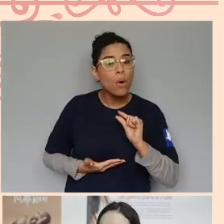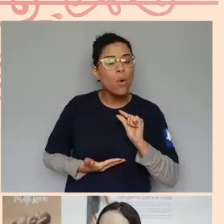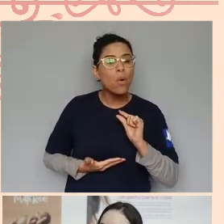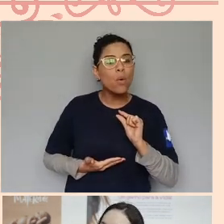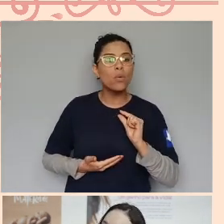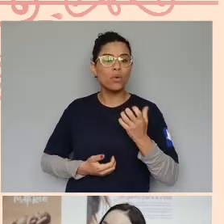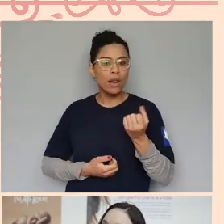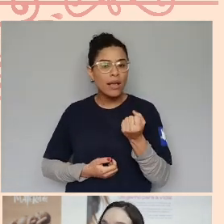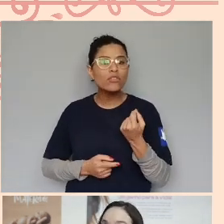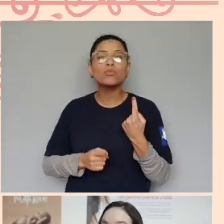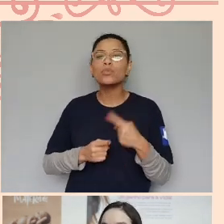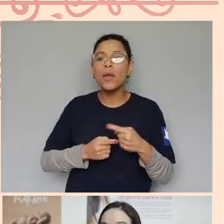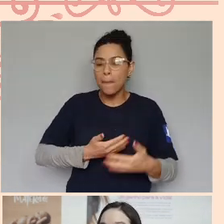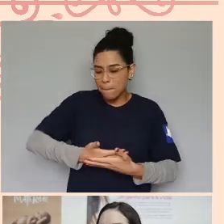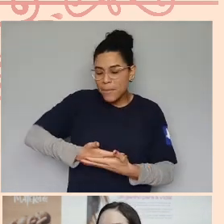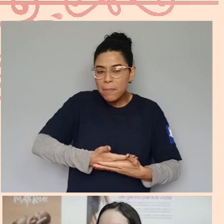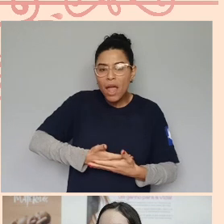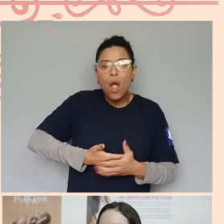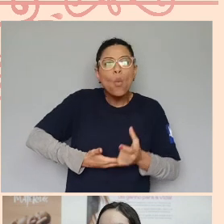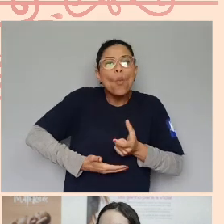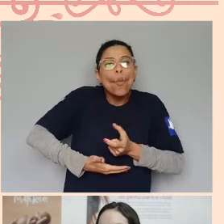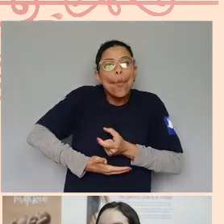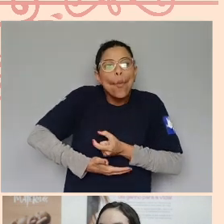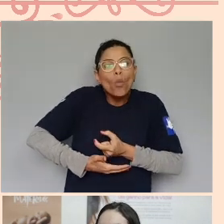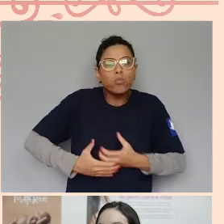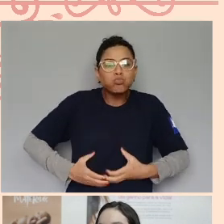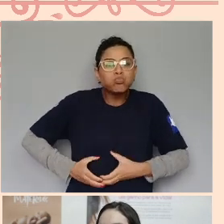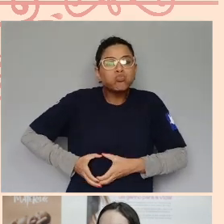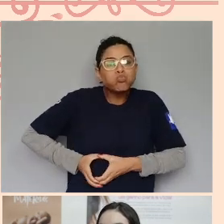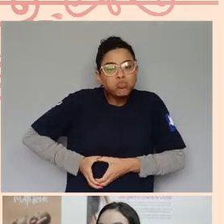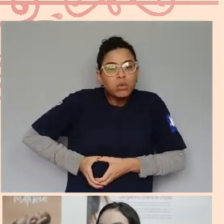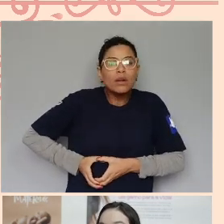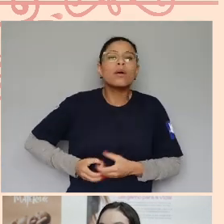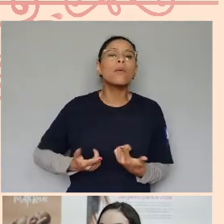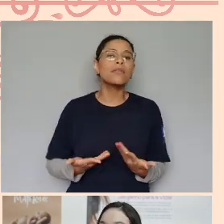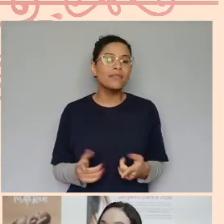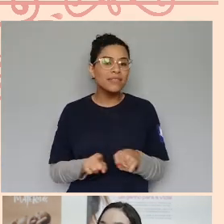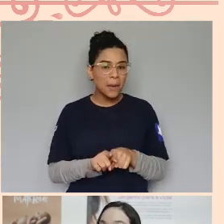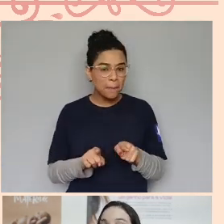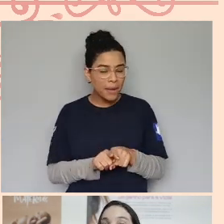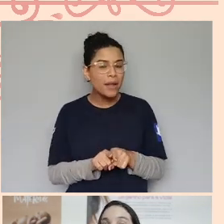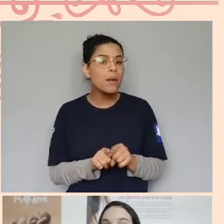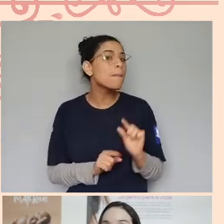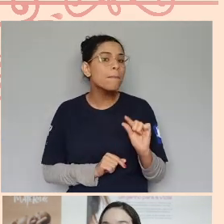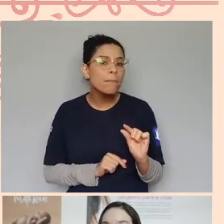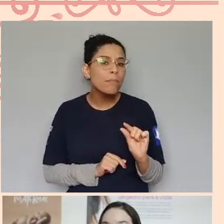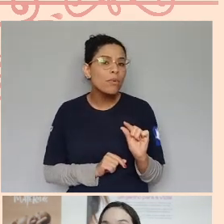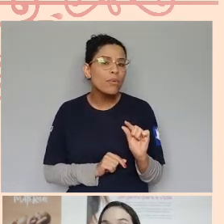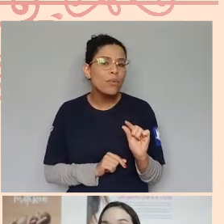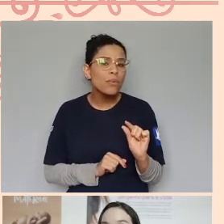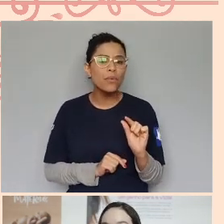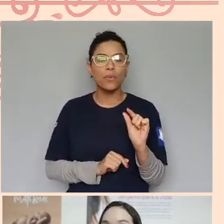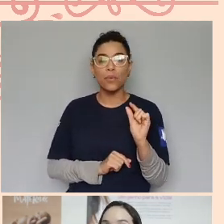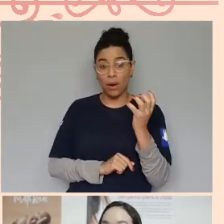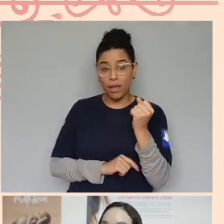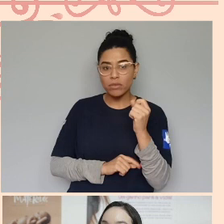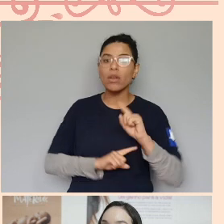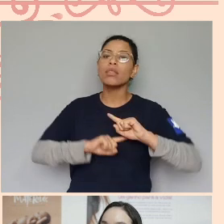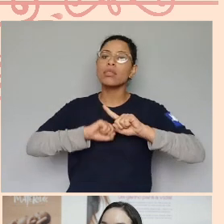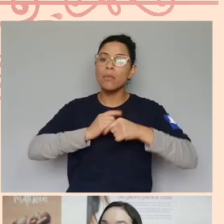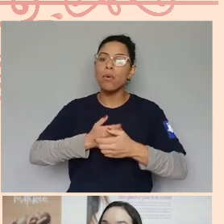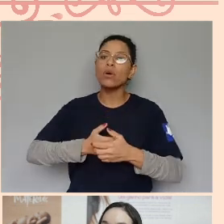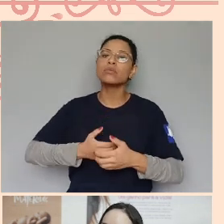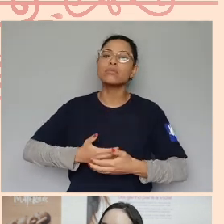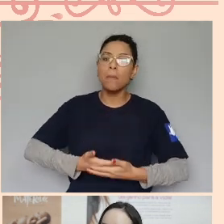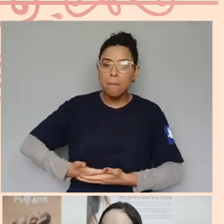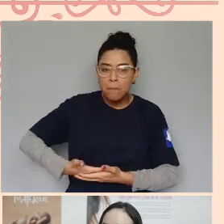capacidade gástrica muito pequenininha, o estômago dele é pequenininho, então cabe pouquinho leite, por isso que no comecinho ela produz menos, mas conforme ele